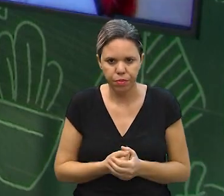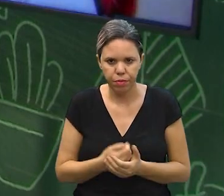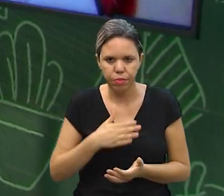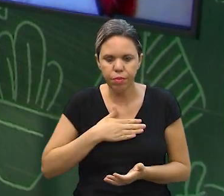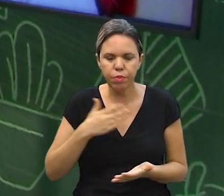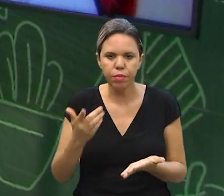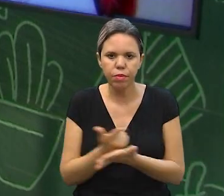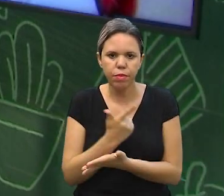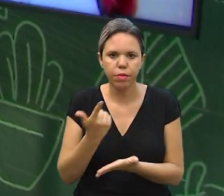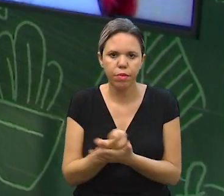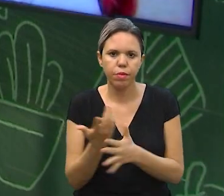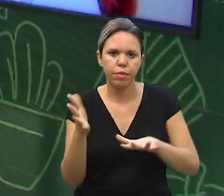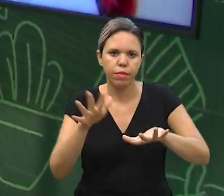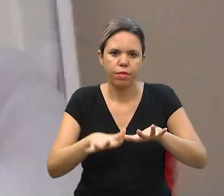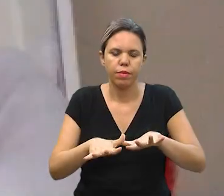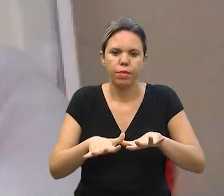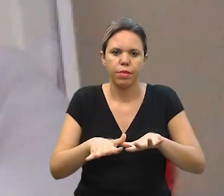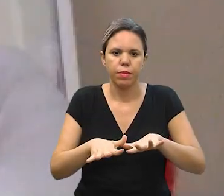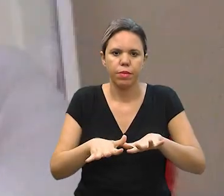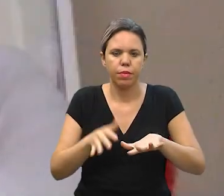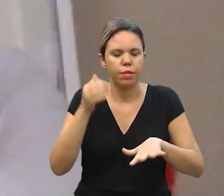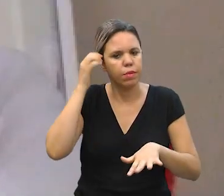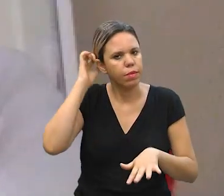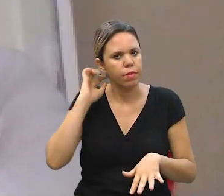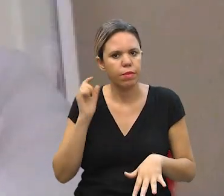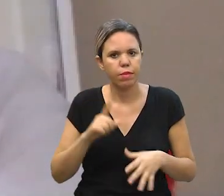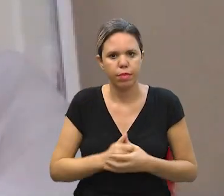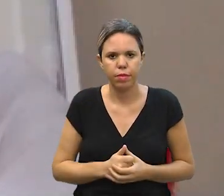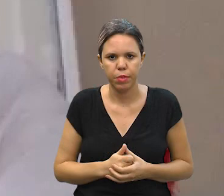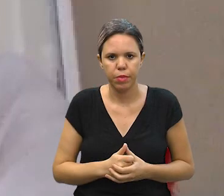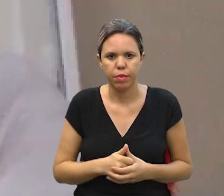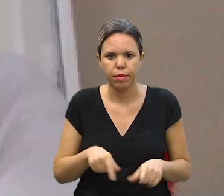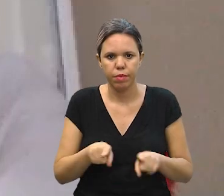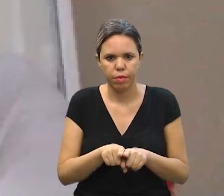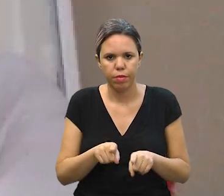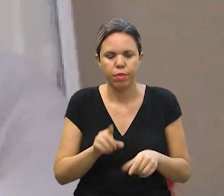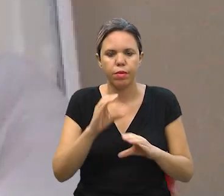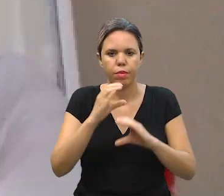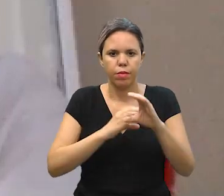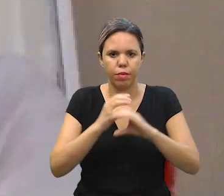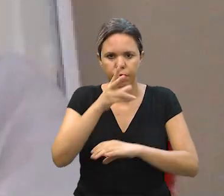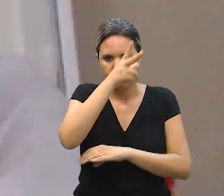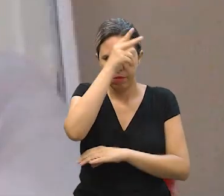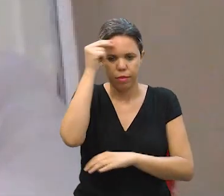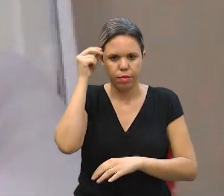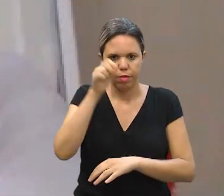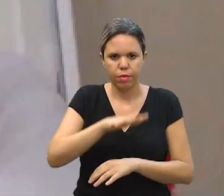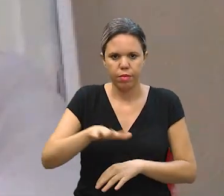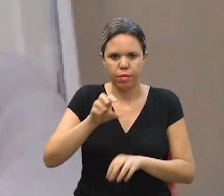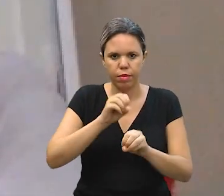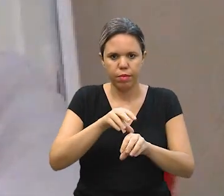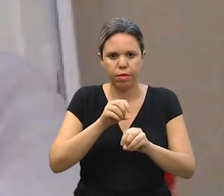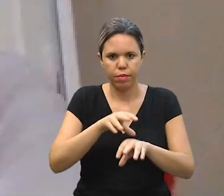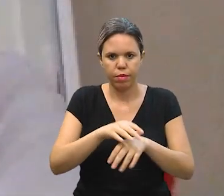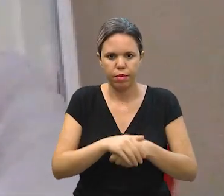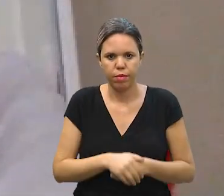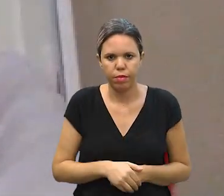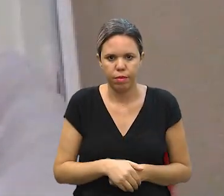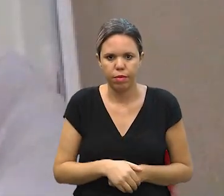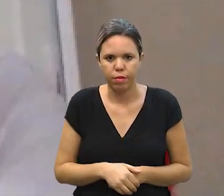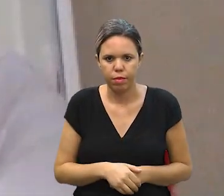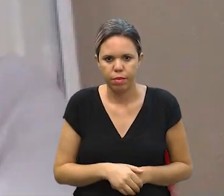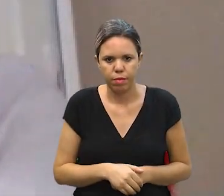os meus livros sobre inclusão, eles são muito indicados também para concursos públicos na área de